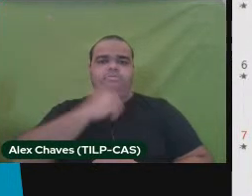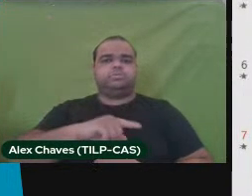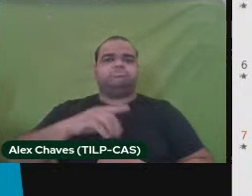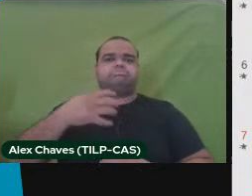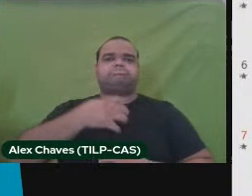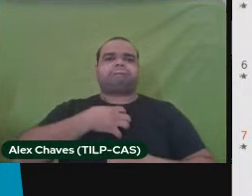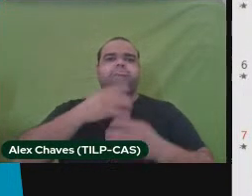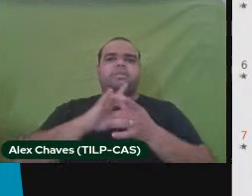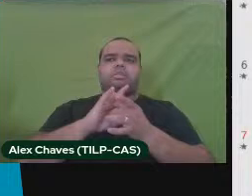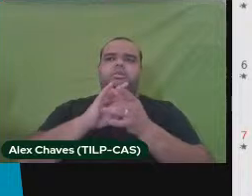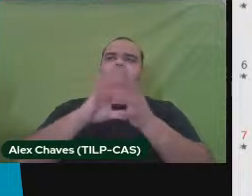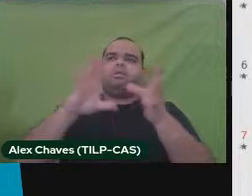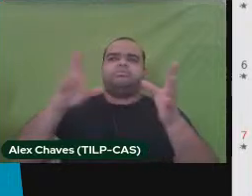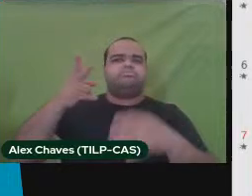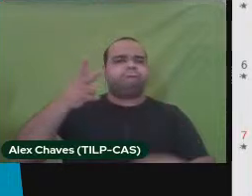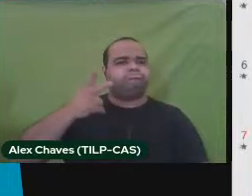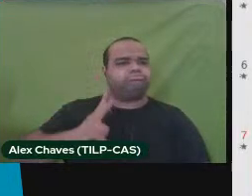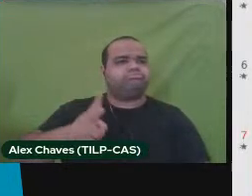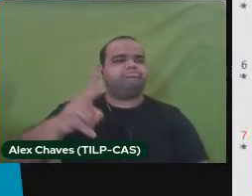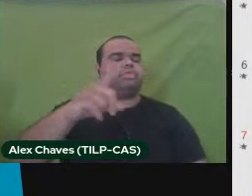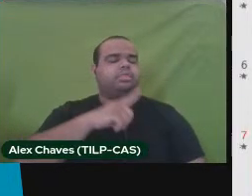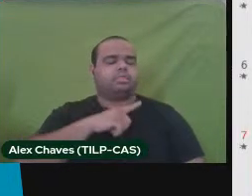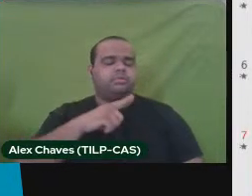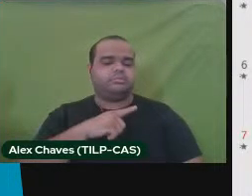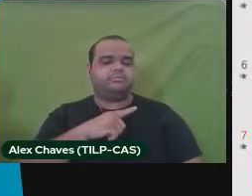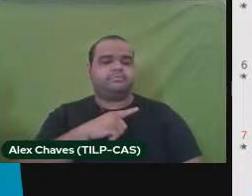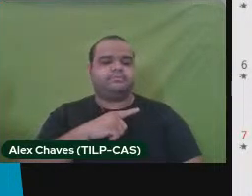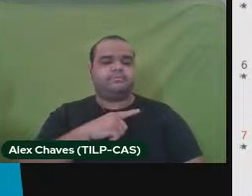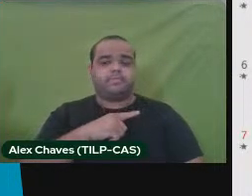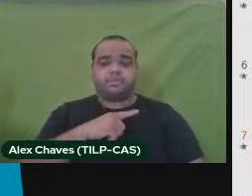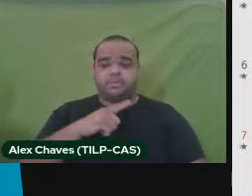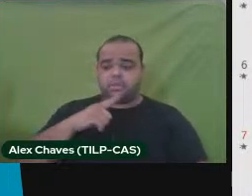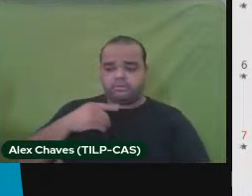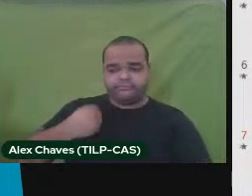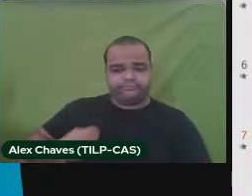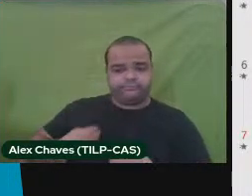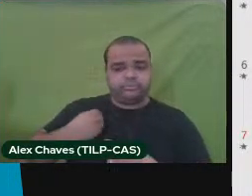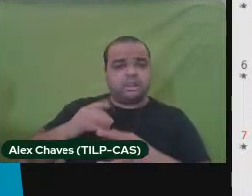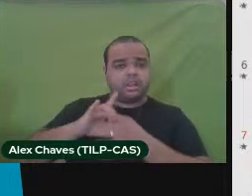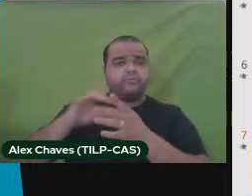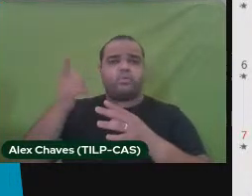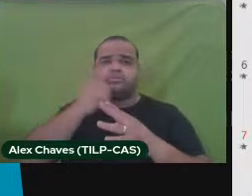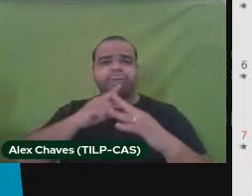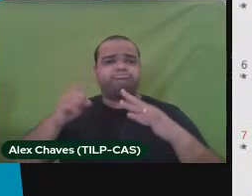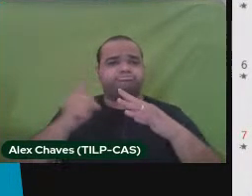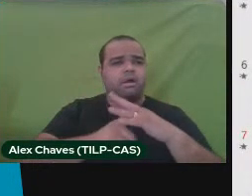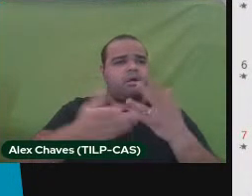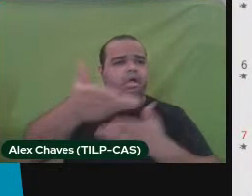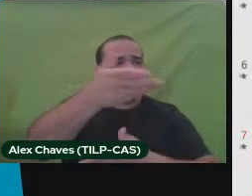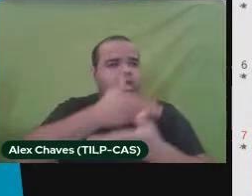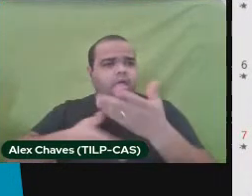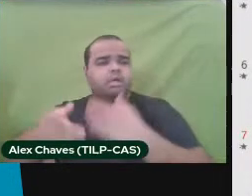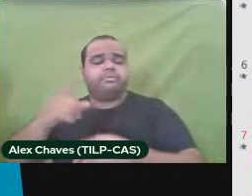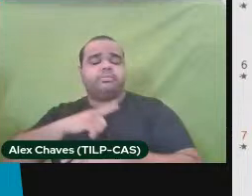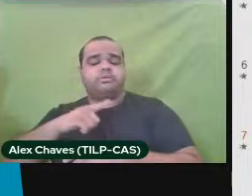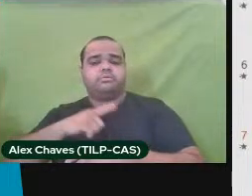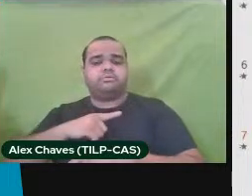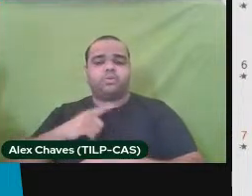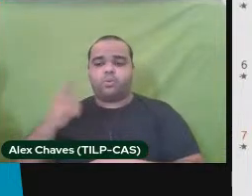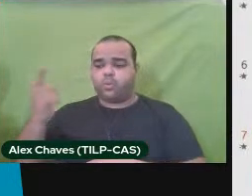de liberdade para agir, uma vida de liberdade para participar, uma vida